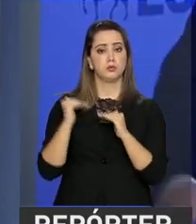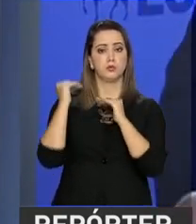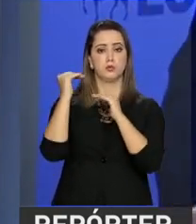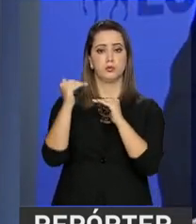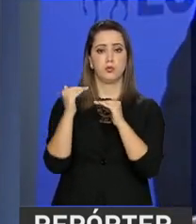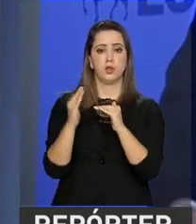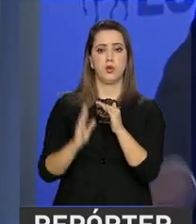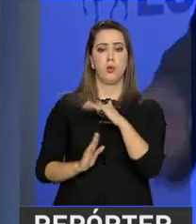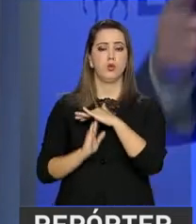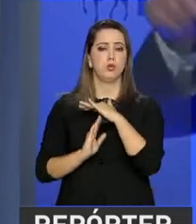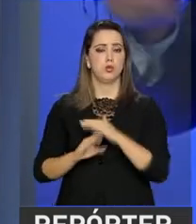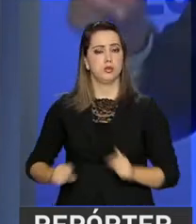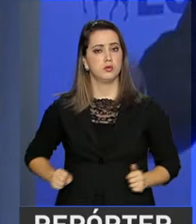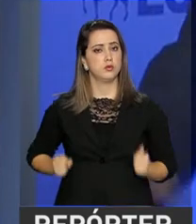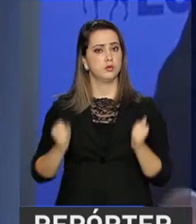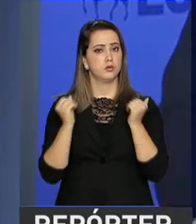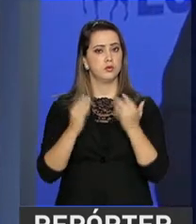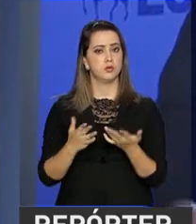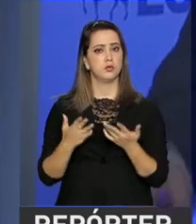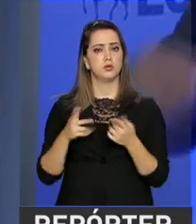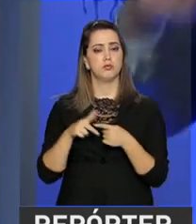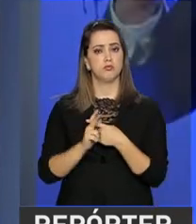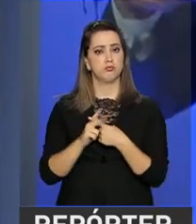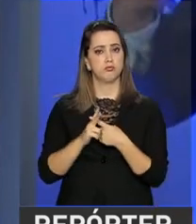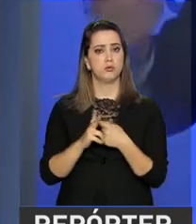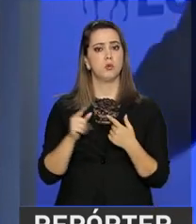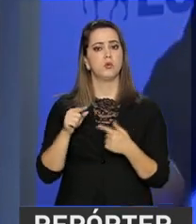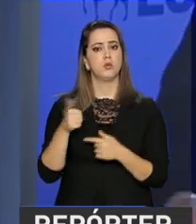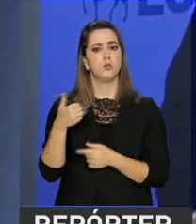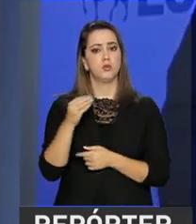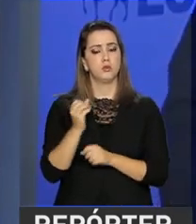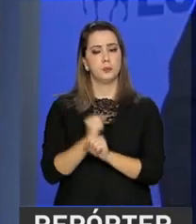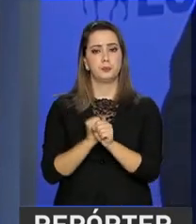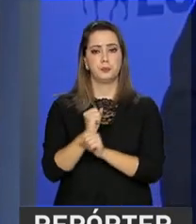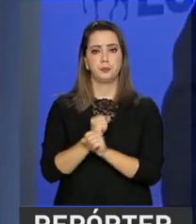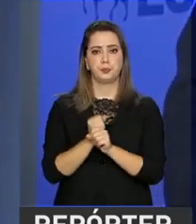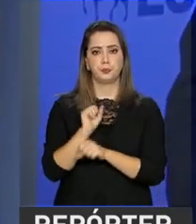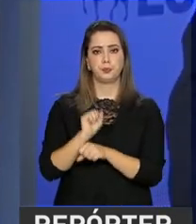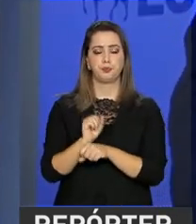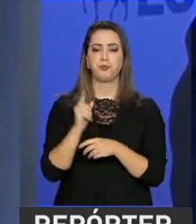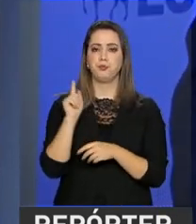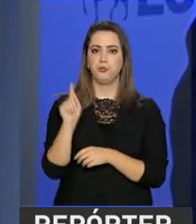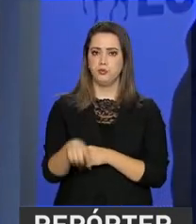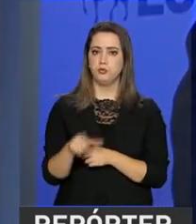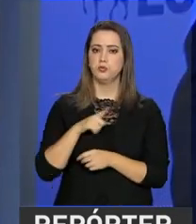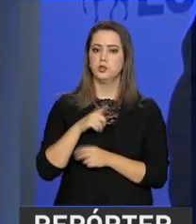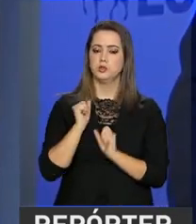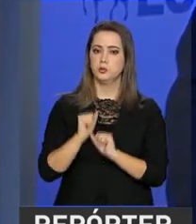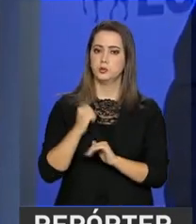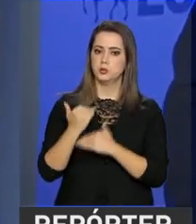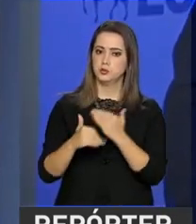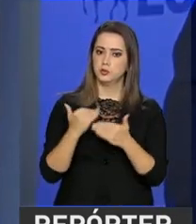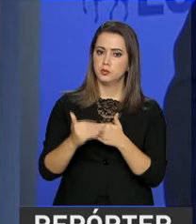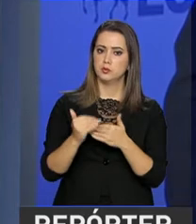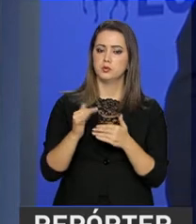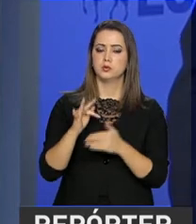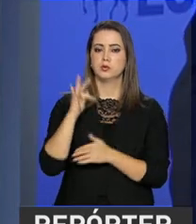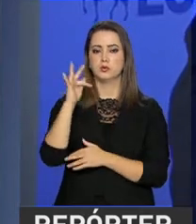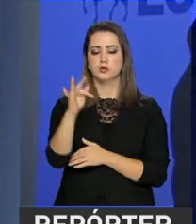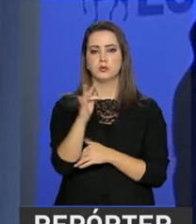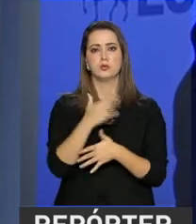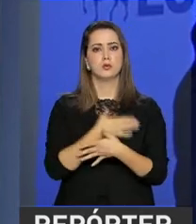fixação do teto ea revisão do teto de daqui a dez anos vai se ter condições de fazer projeções